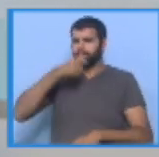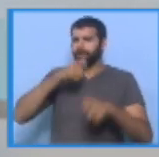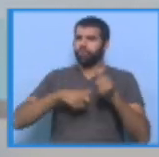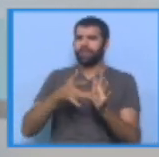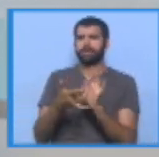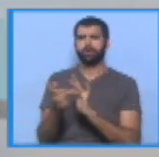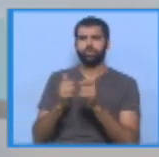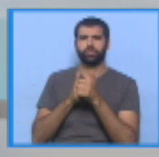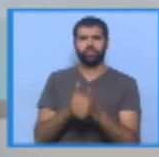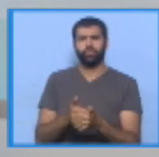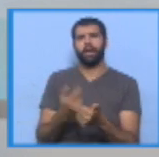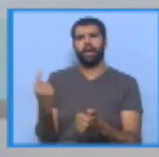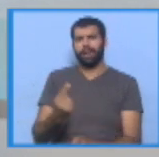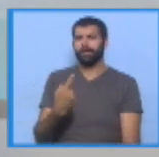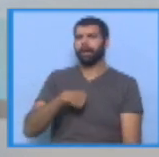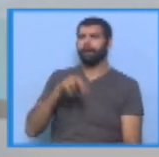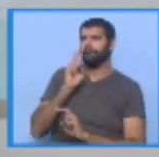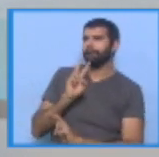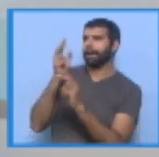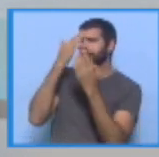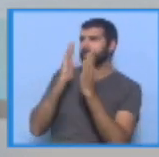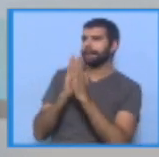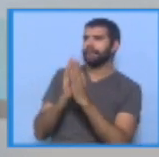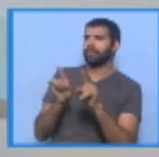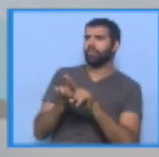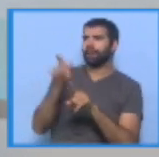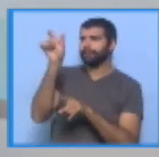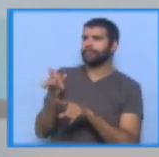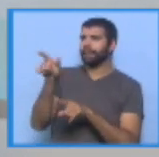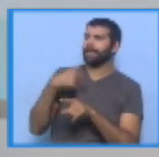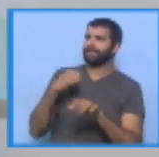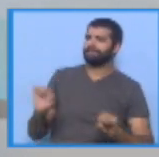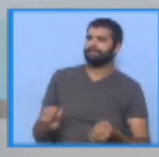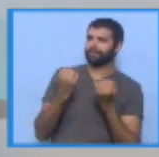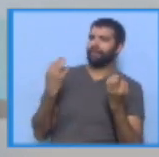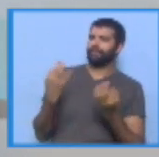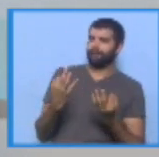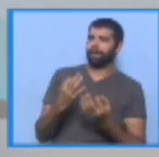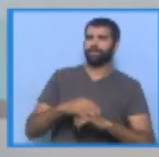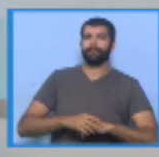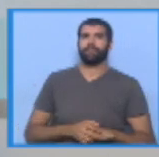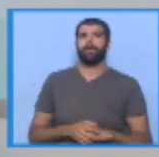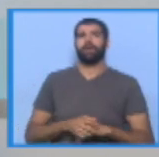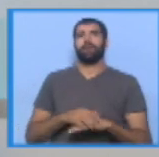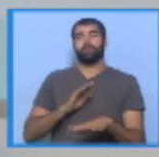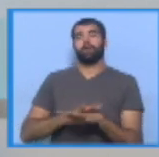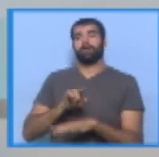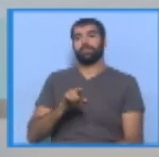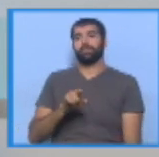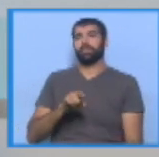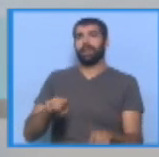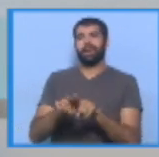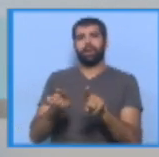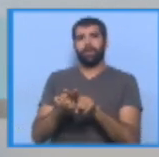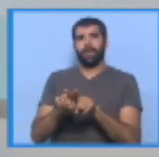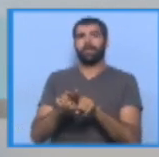cristãos, que olham para Nossa Senhora como portadora do Salvador e, portanto, como que